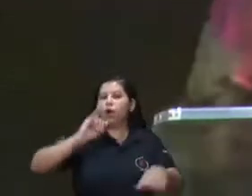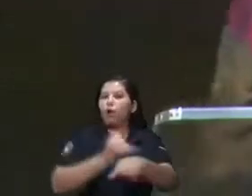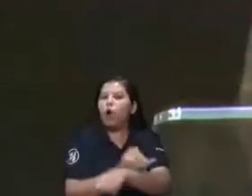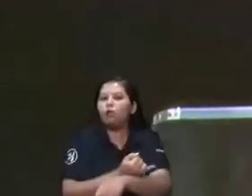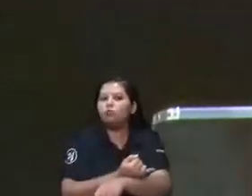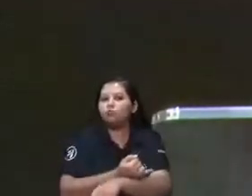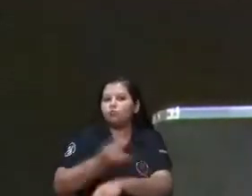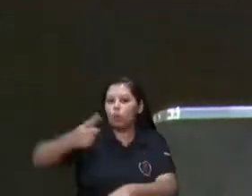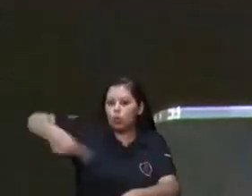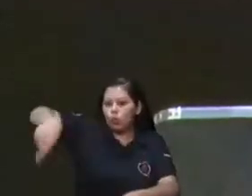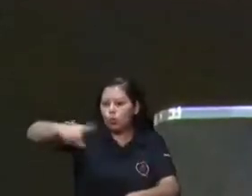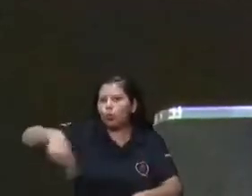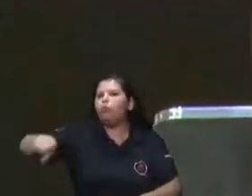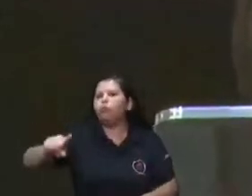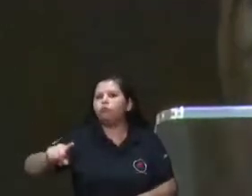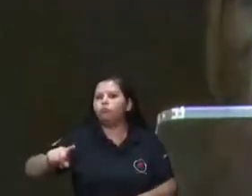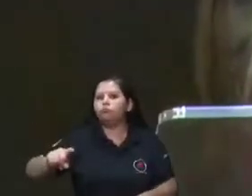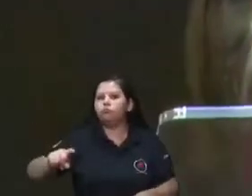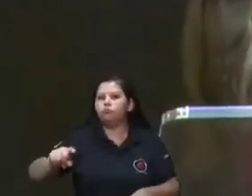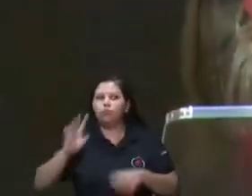Jacó,